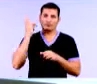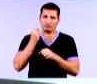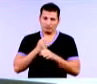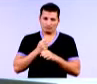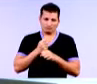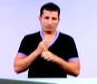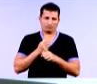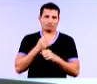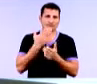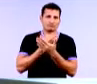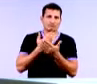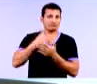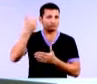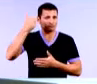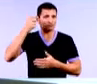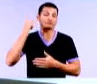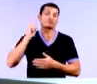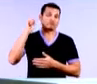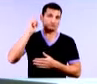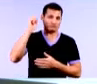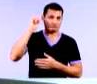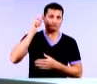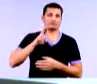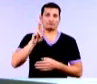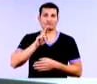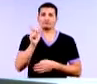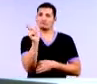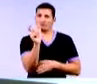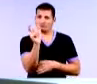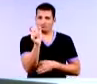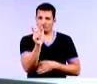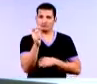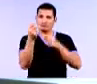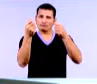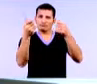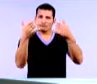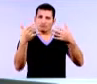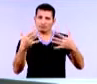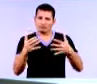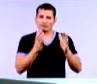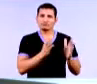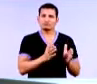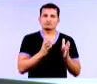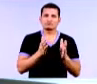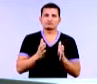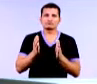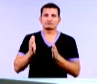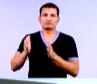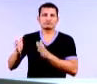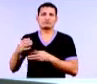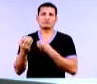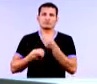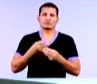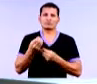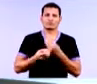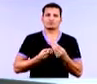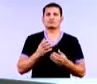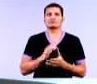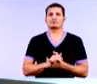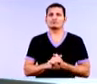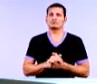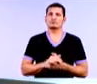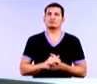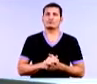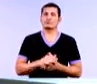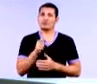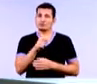na primeira aula, lá a gente usava palavras que descreviam passo a passo como a gente deveria proceder. Só que isso